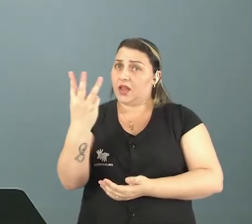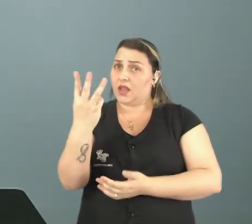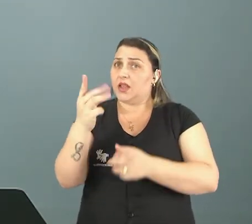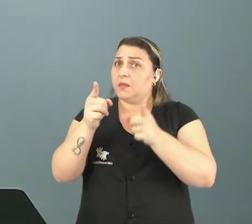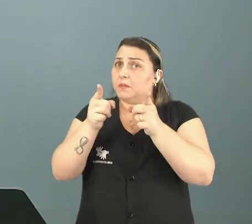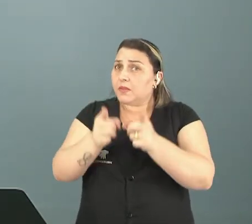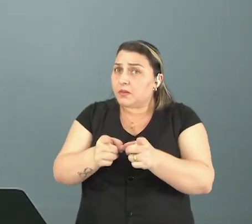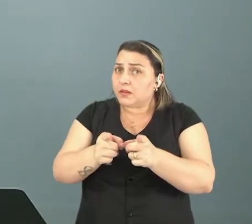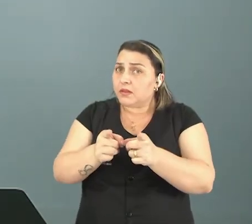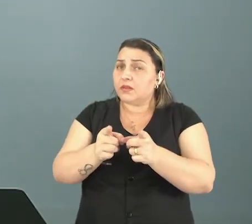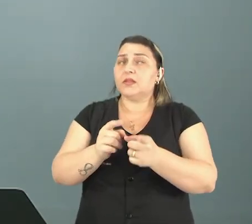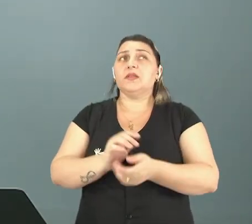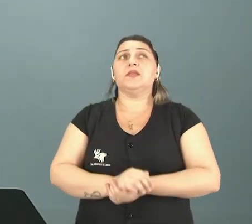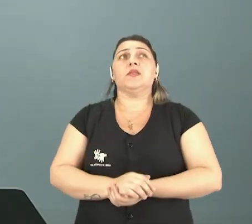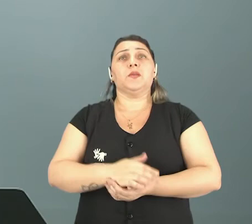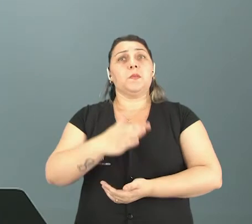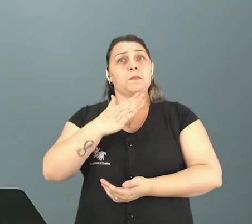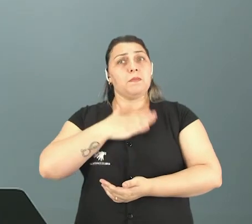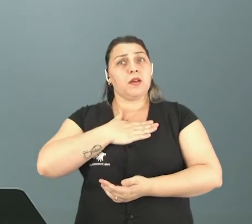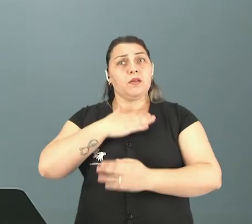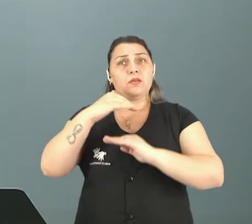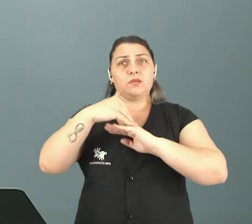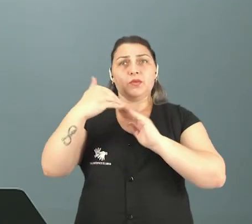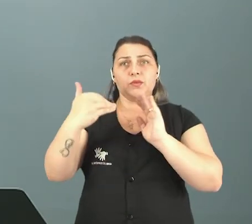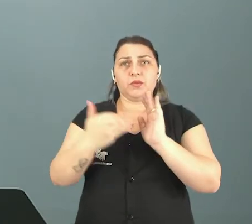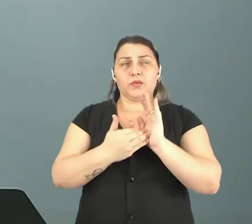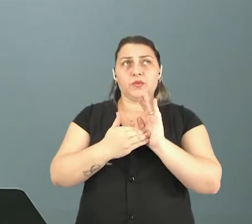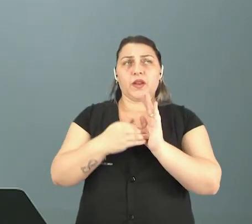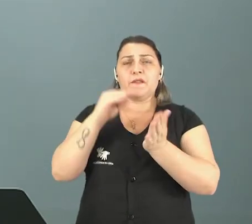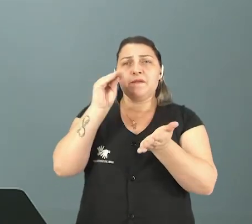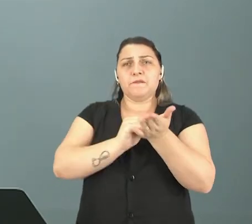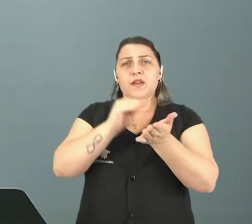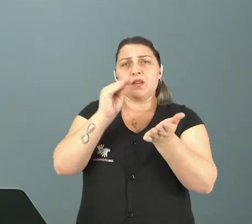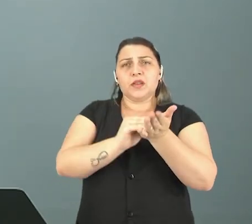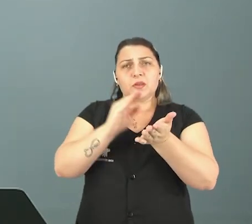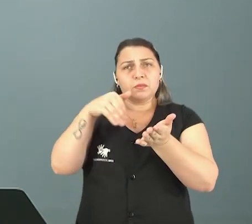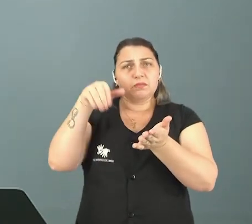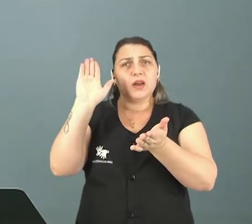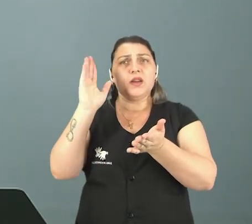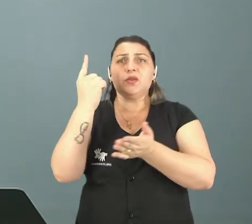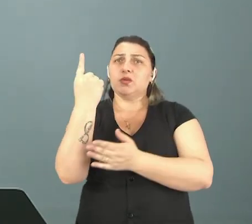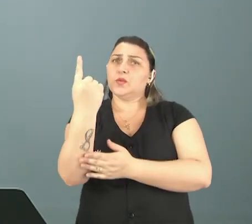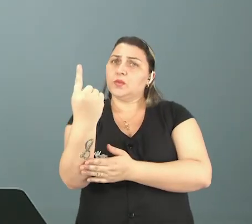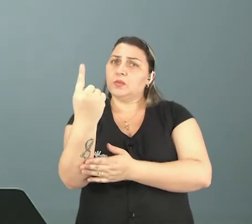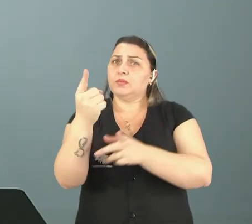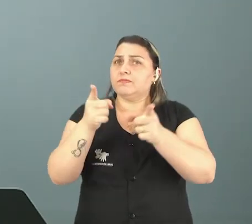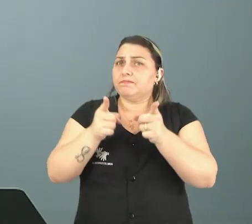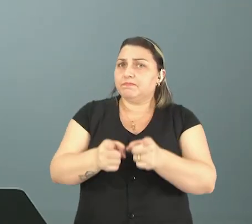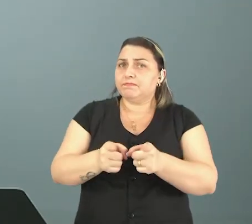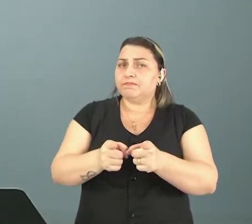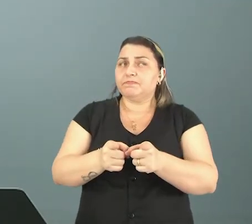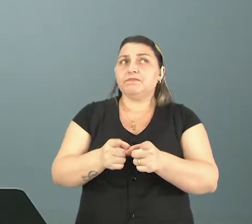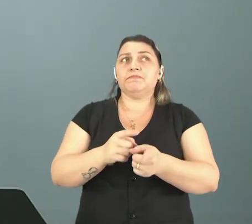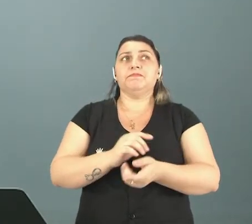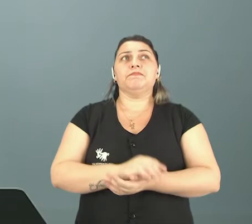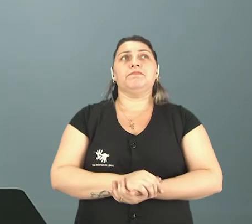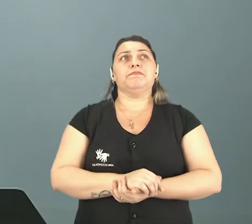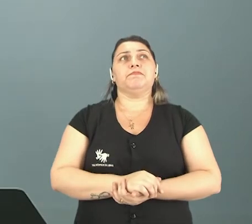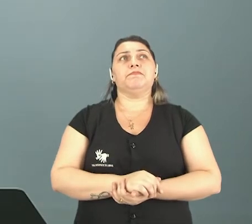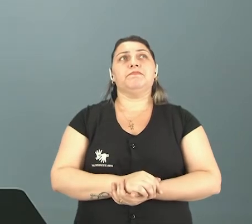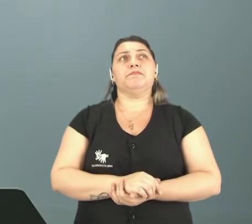3 partes do meu todo, certo? Tá faltando mais outra parte que eu não vou dar conta